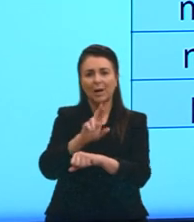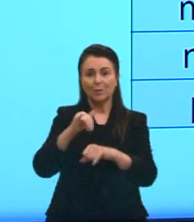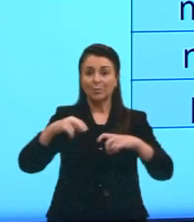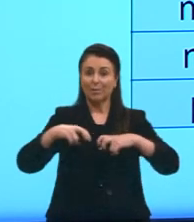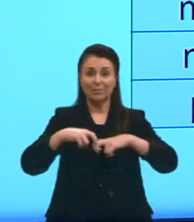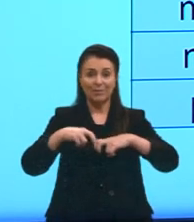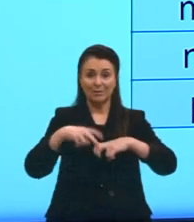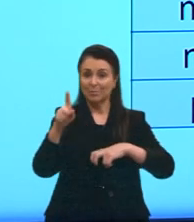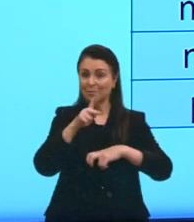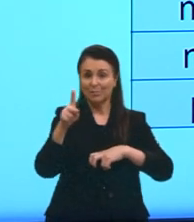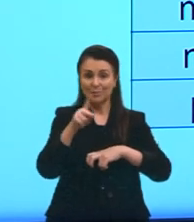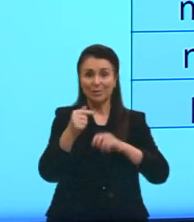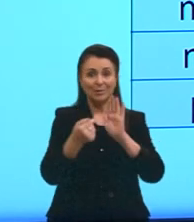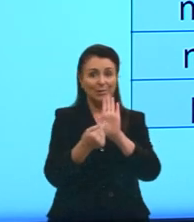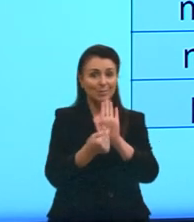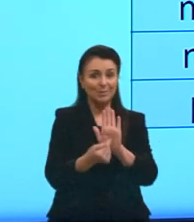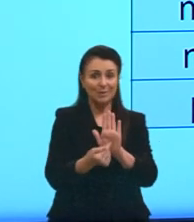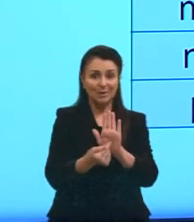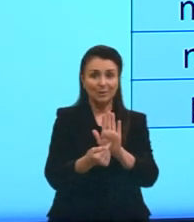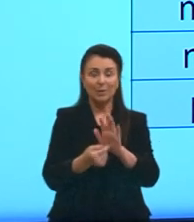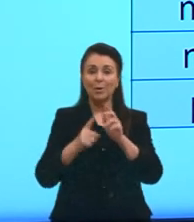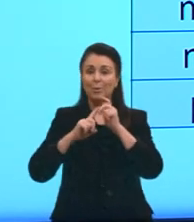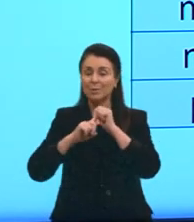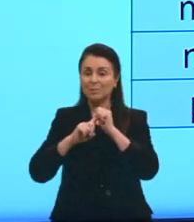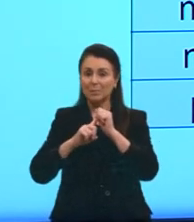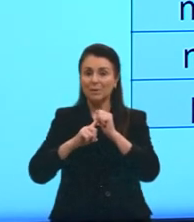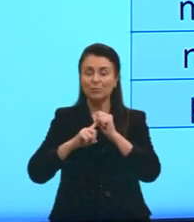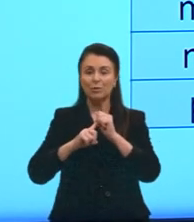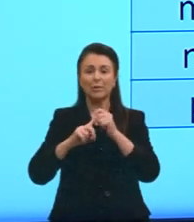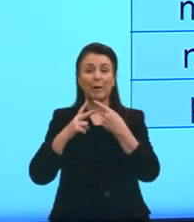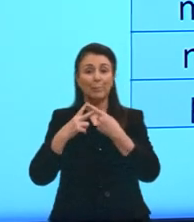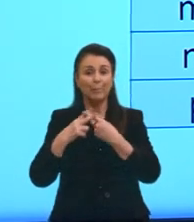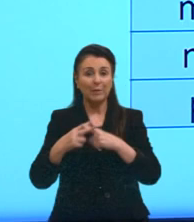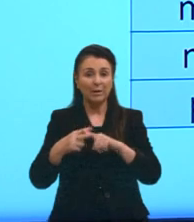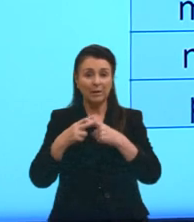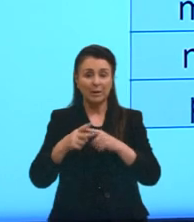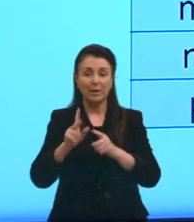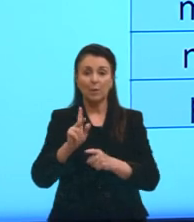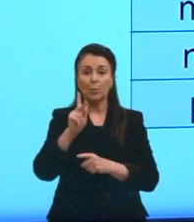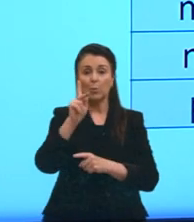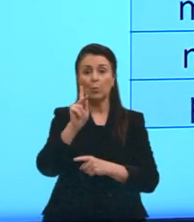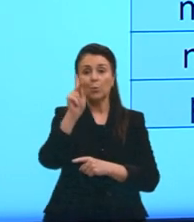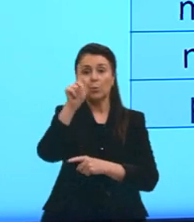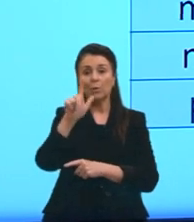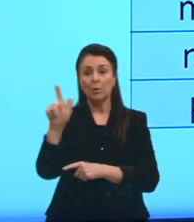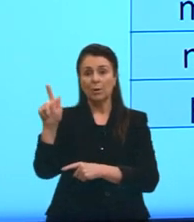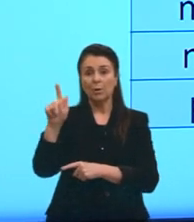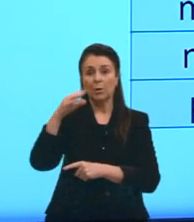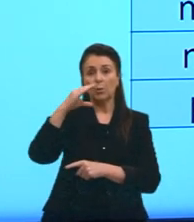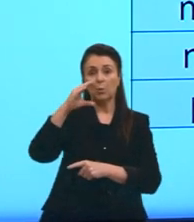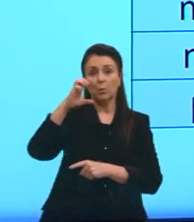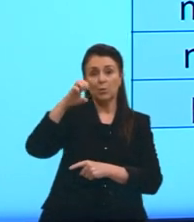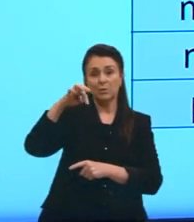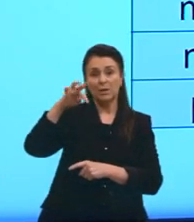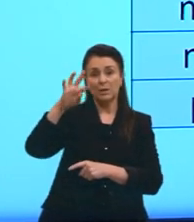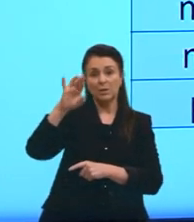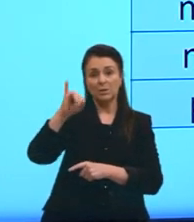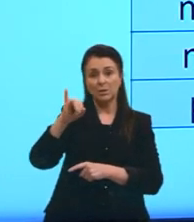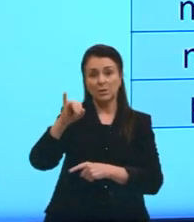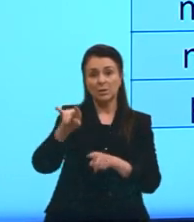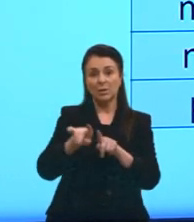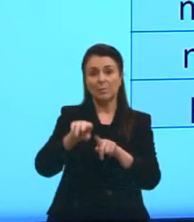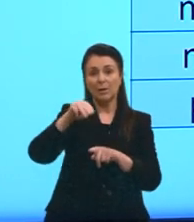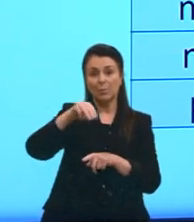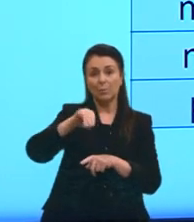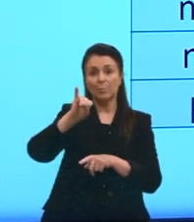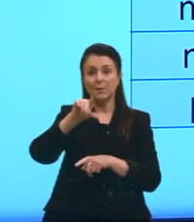na física tá então principalmente na mecânica né que é o quilo o sente e o Mili